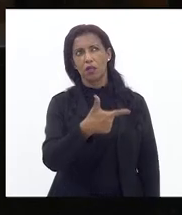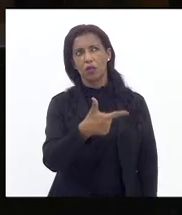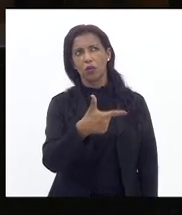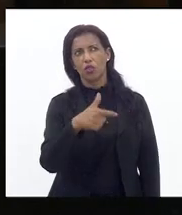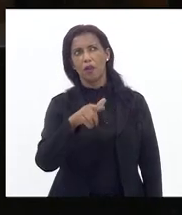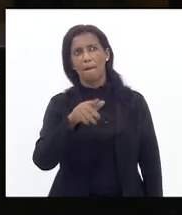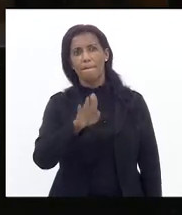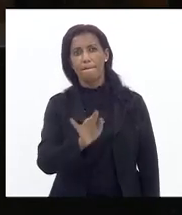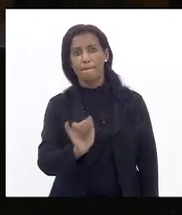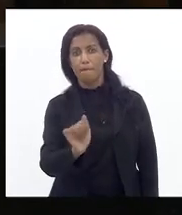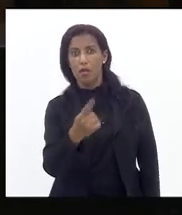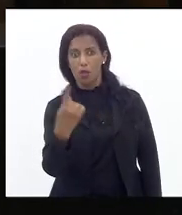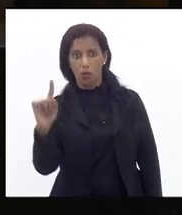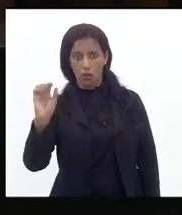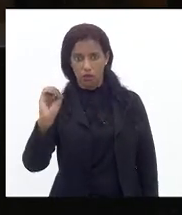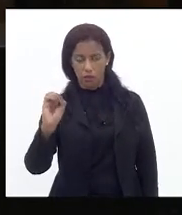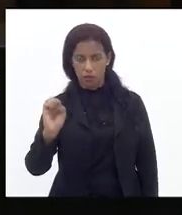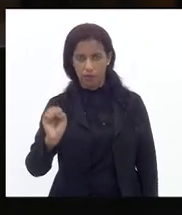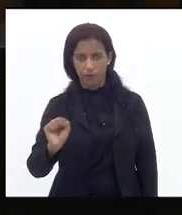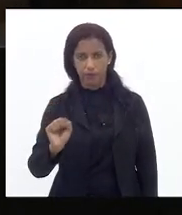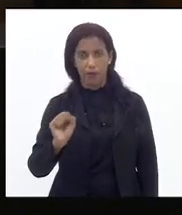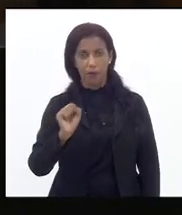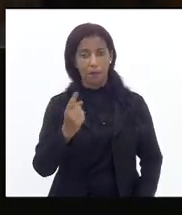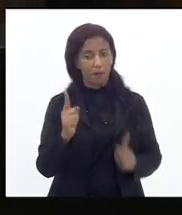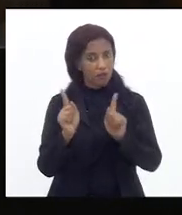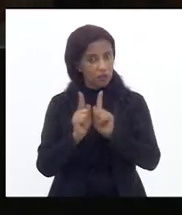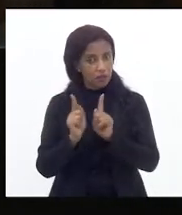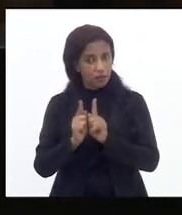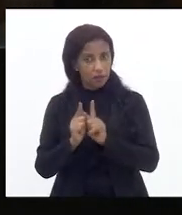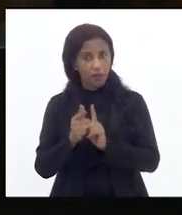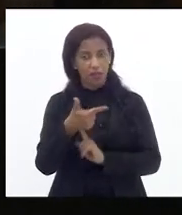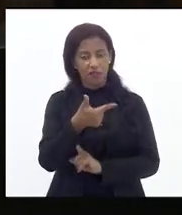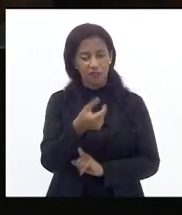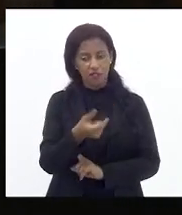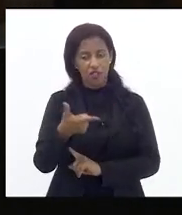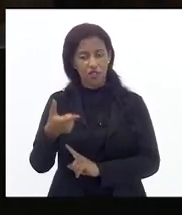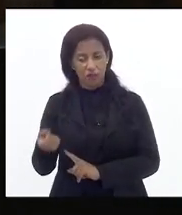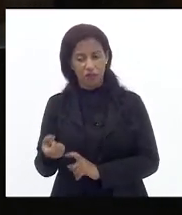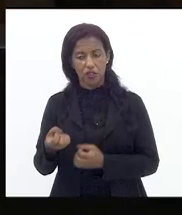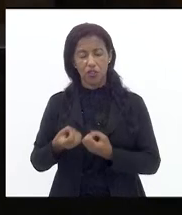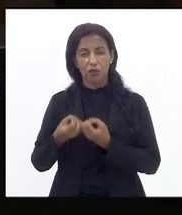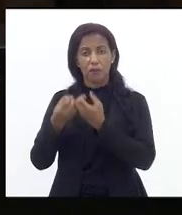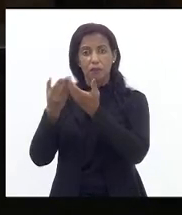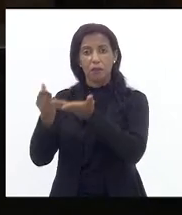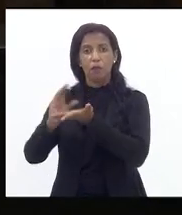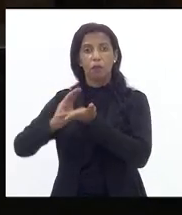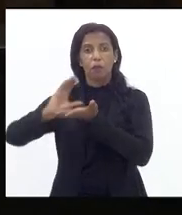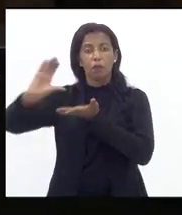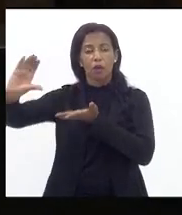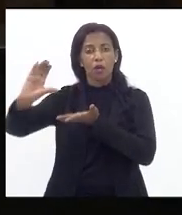72 bilhões é mas Em contrapartida em 2020 mandamos para Brasília 178b